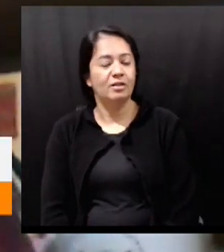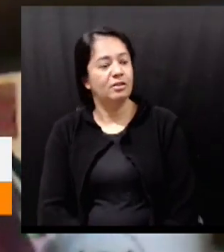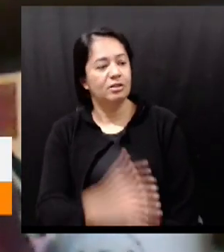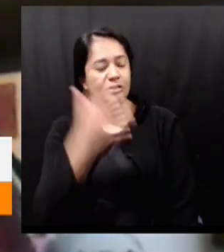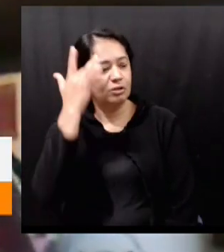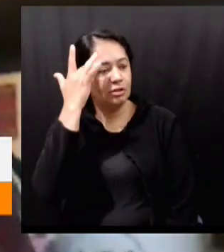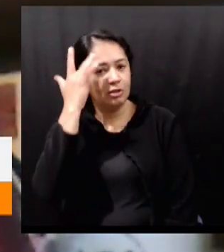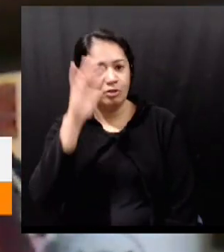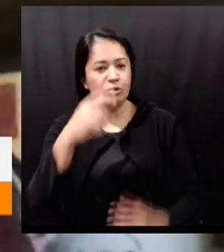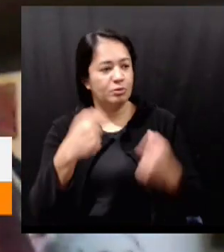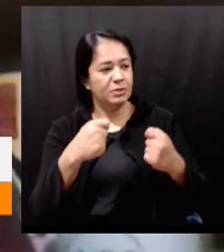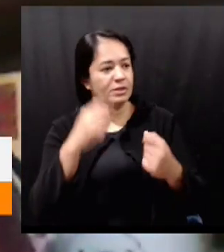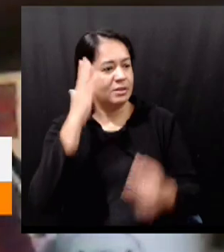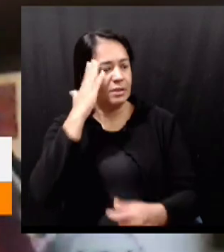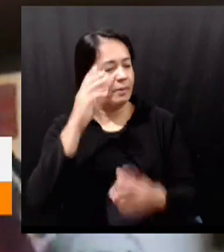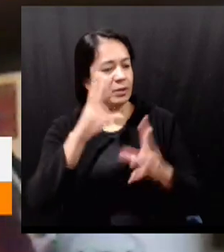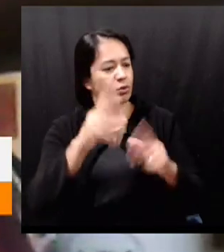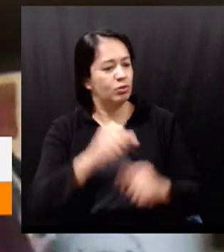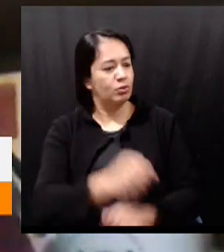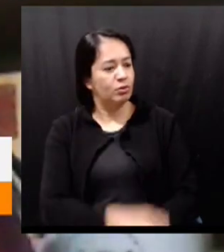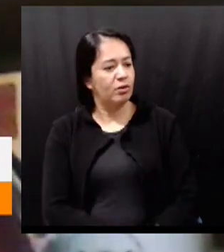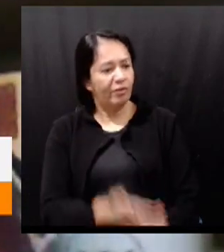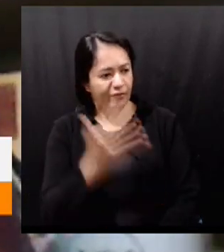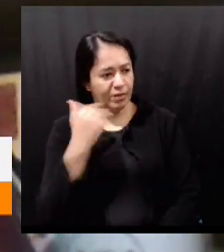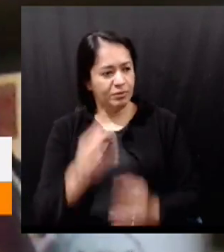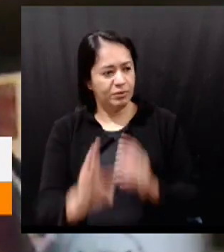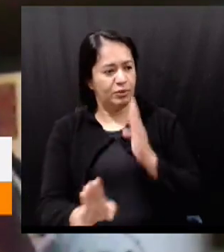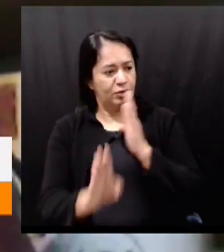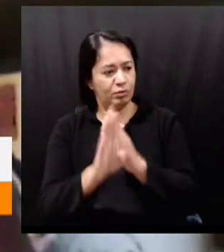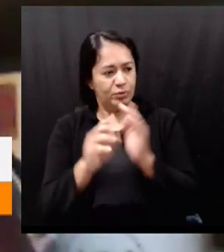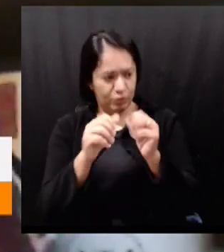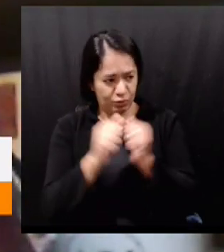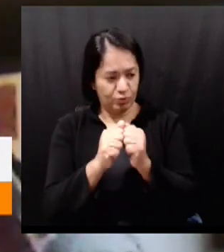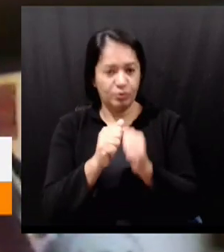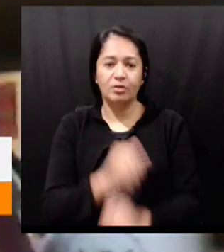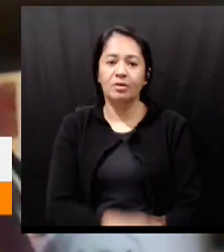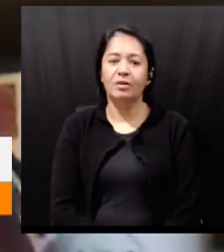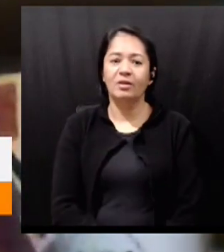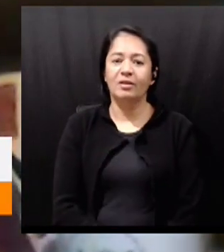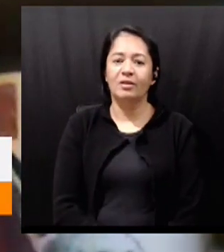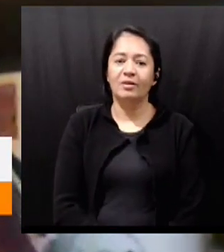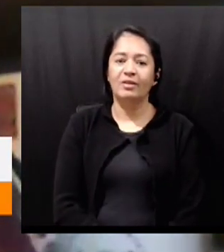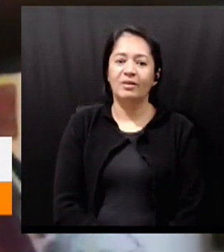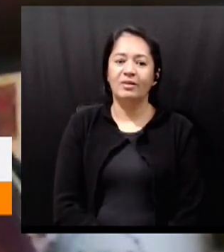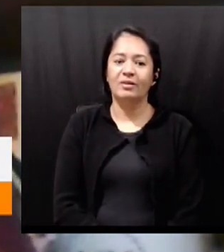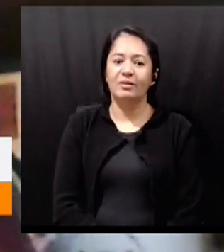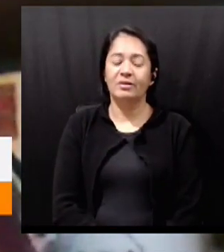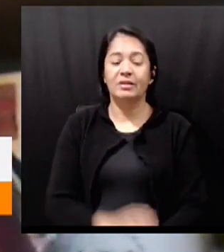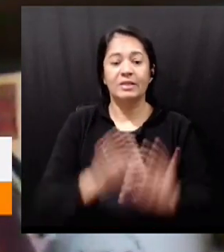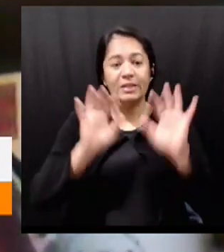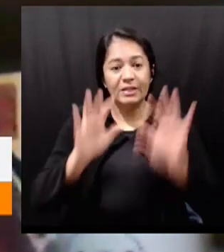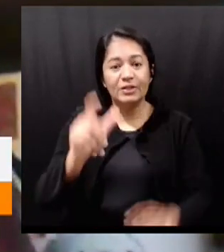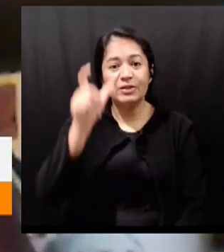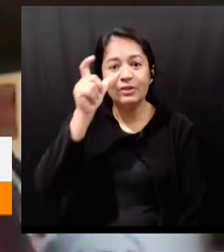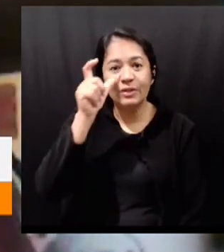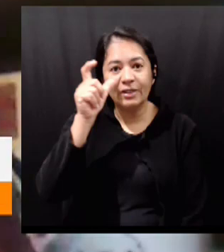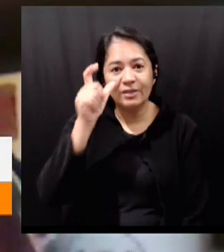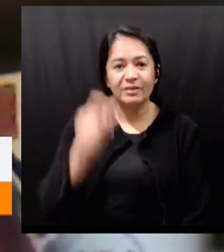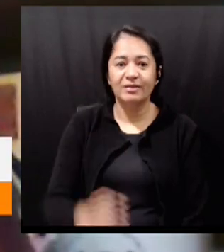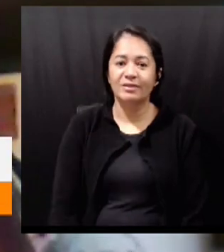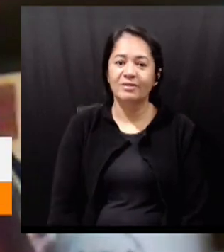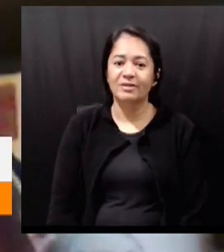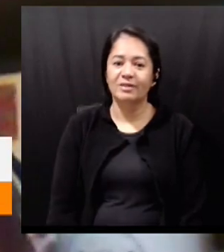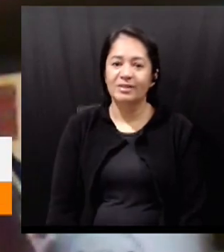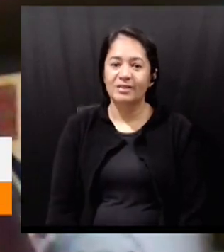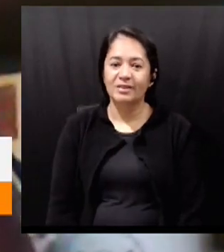saber. Vamos descobrir juntas? Então é interessante isso. A criança, às